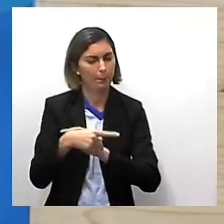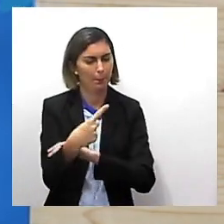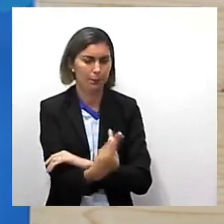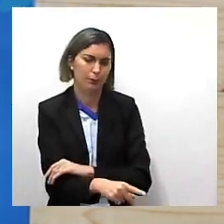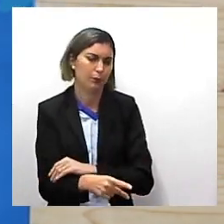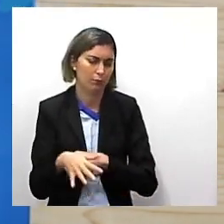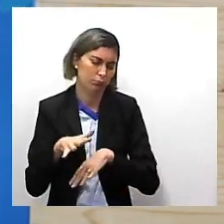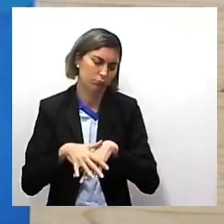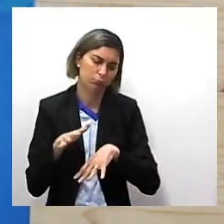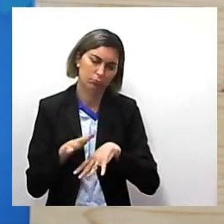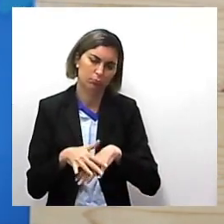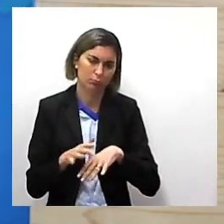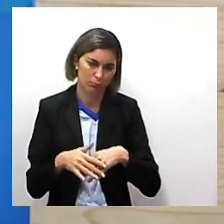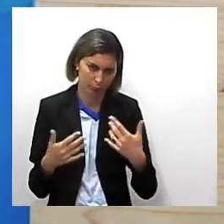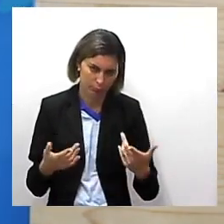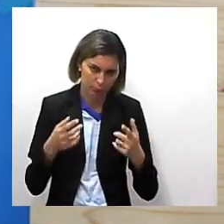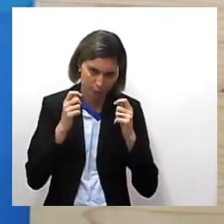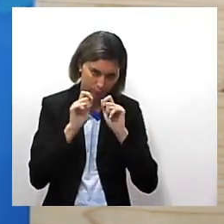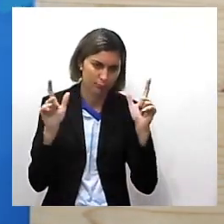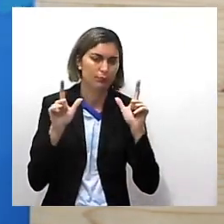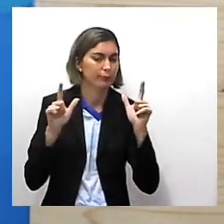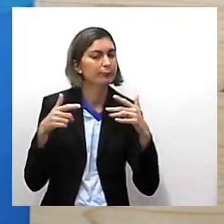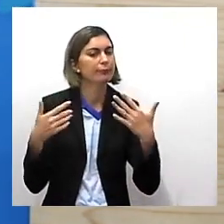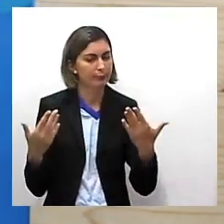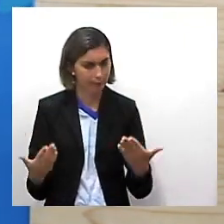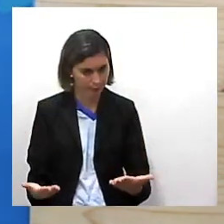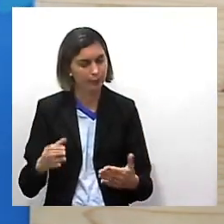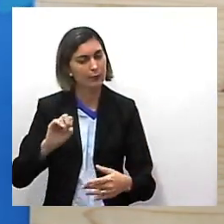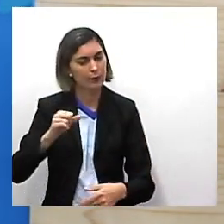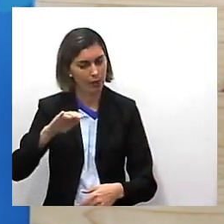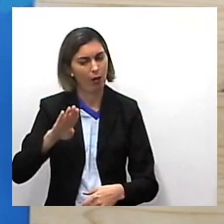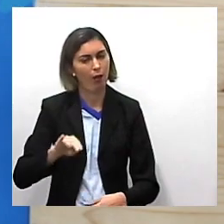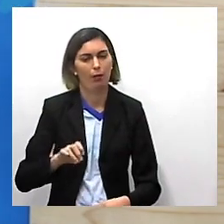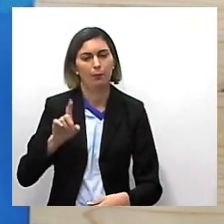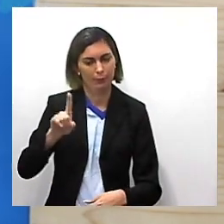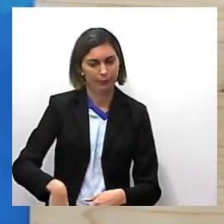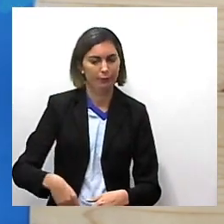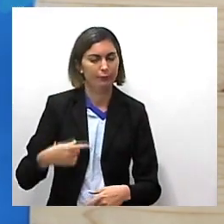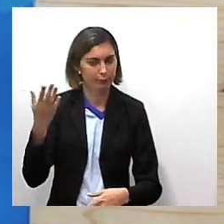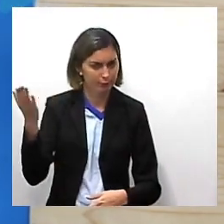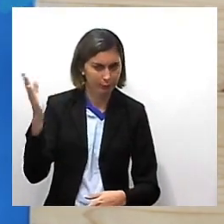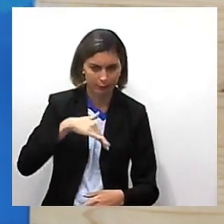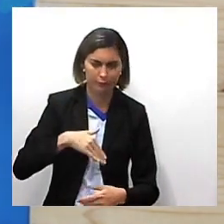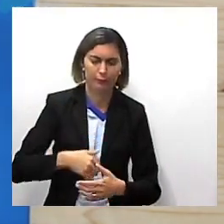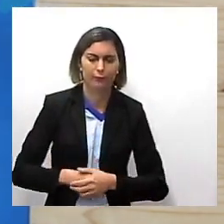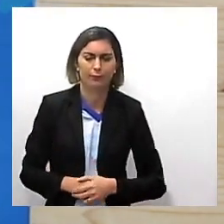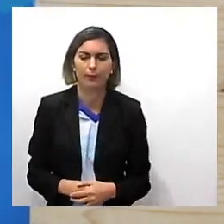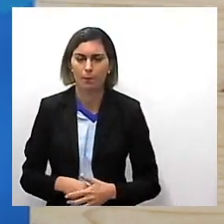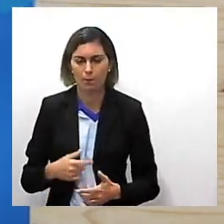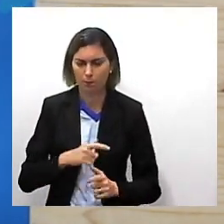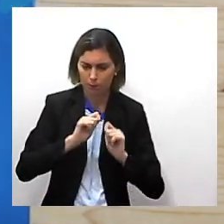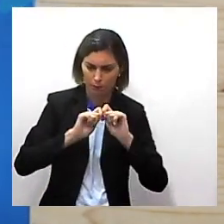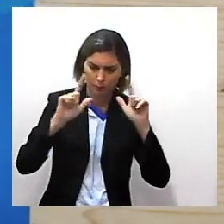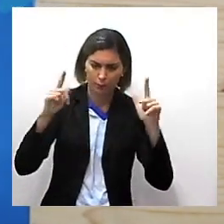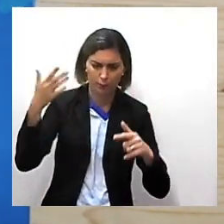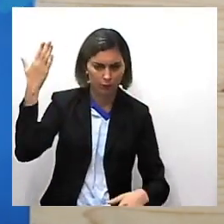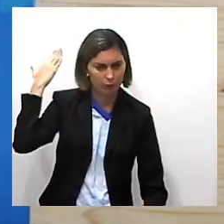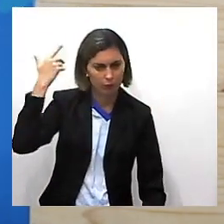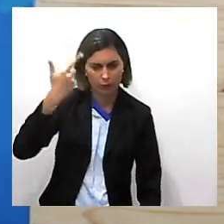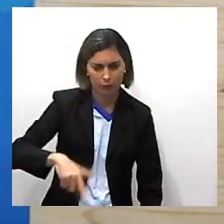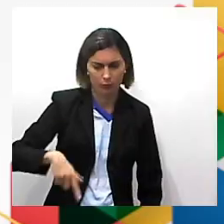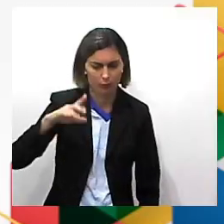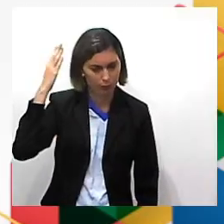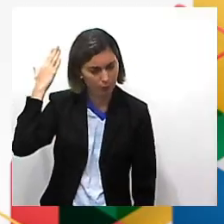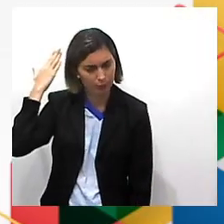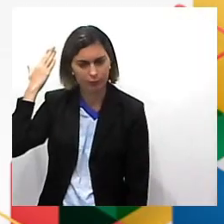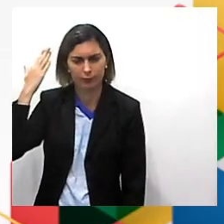propriamente na área da matemática. Se ligou? Pois essa é assim. Vem comigo, Robertão. Vamos para mais uma questão